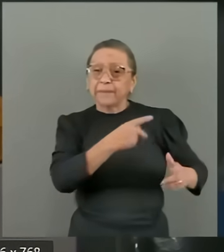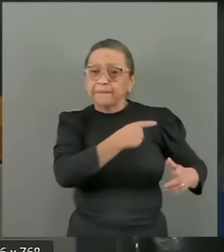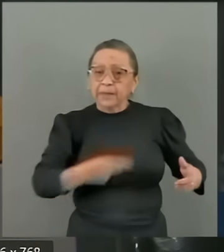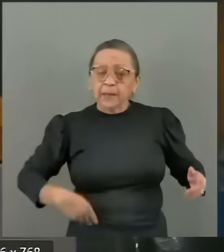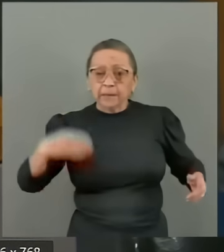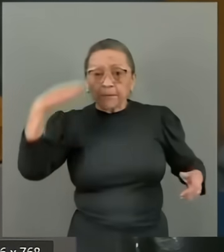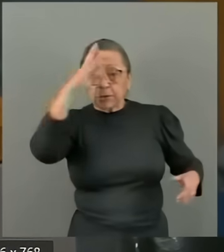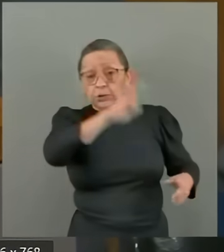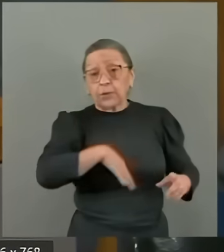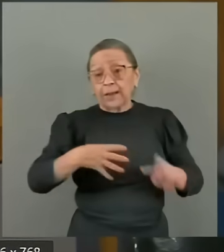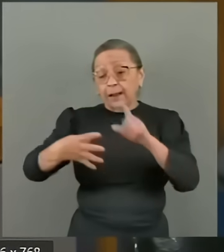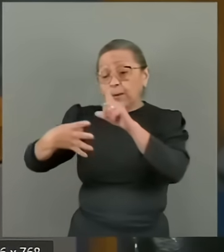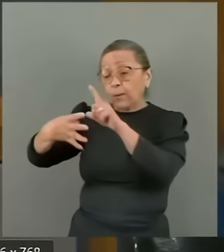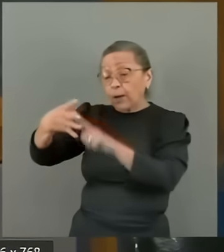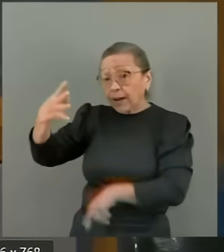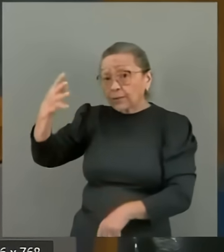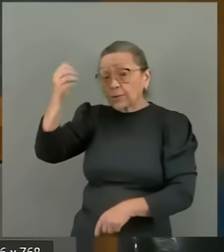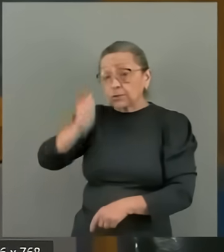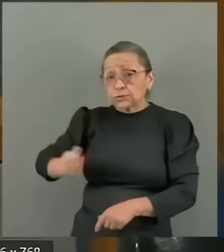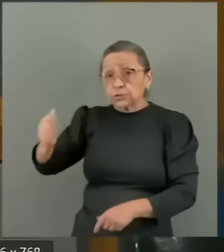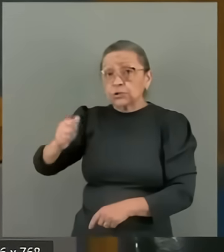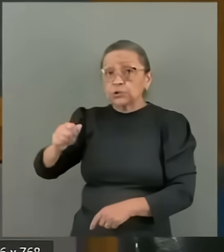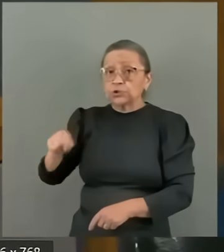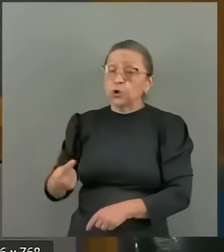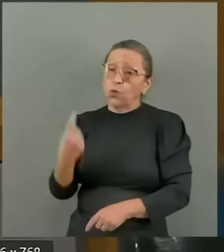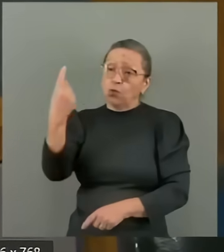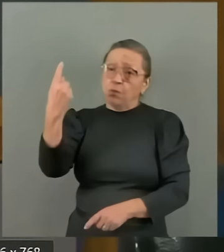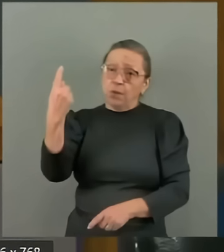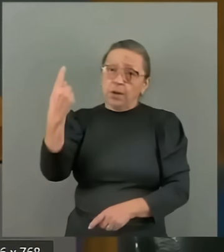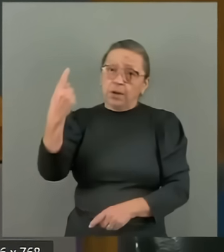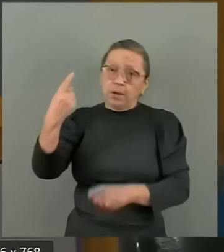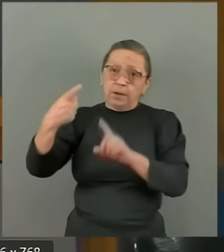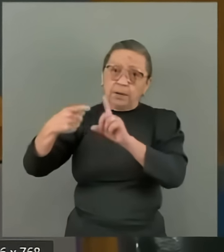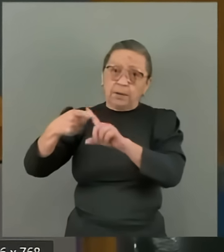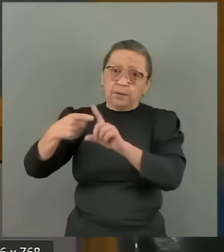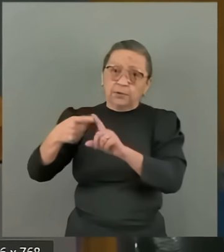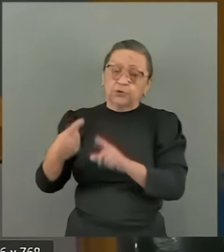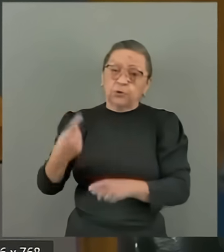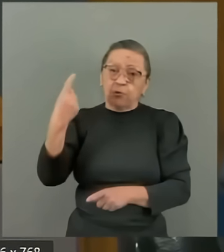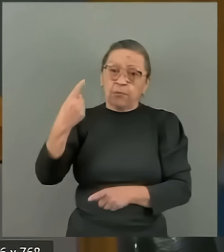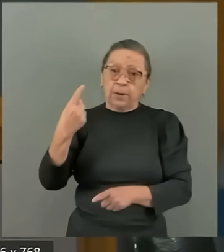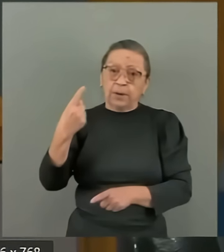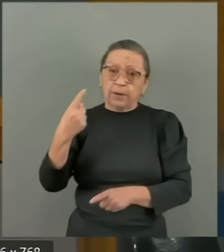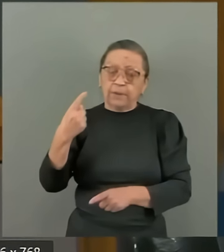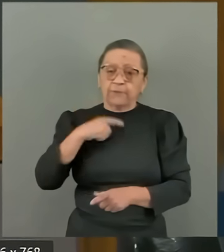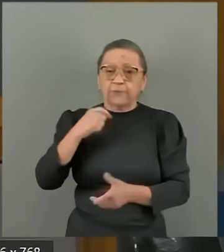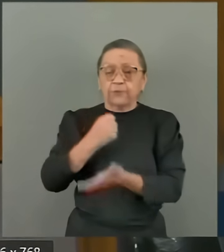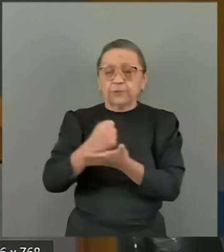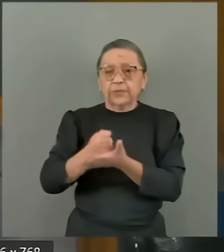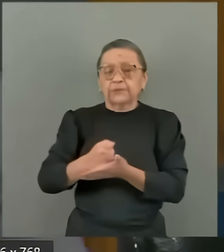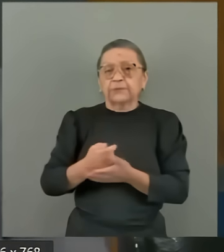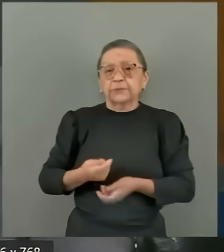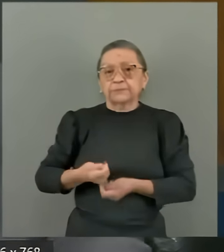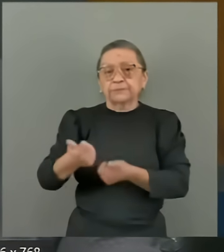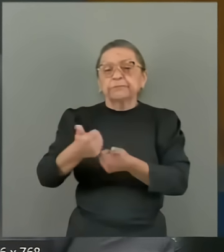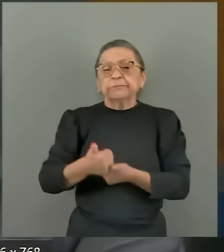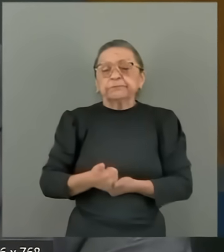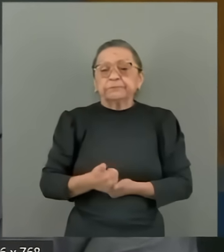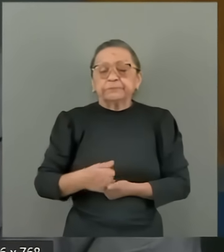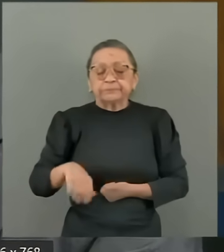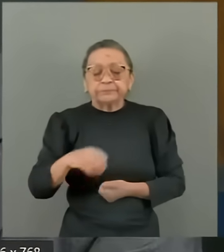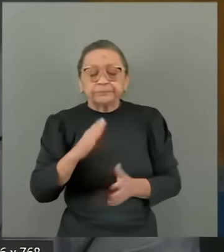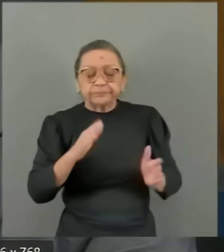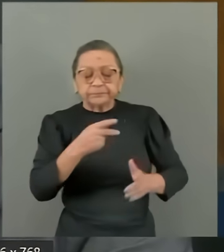entidades que são elencadas, só uma o ACT foi concedido no governo Bolsonaro, que foi da AMAR. A ANDAP,